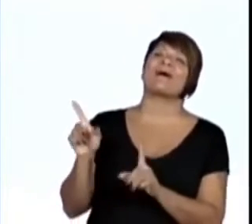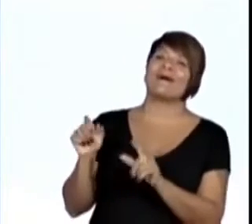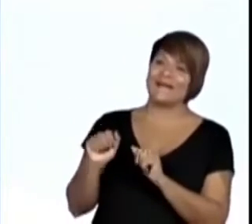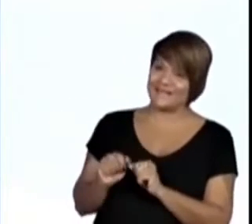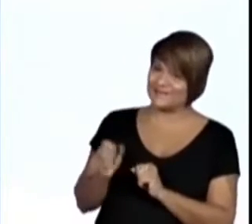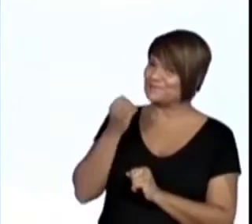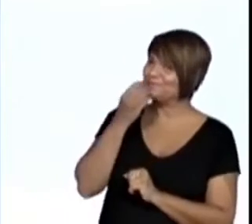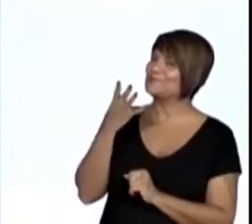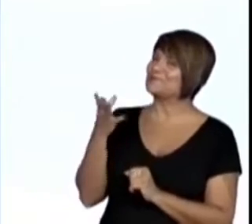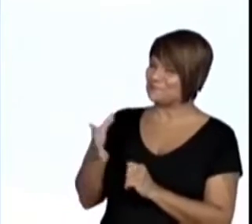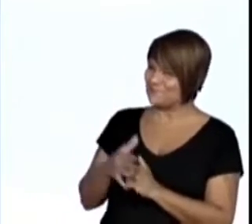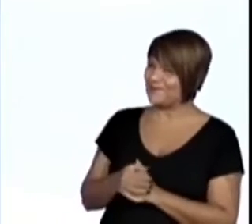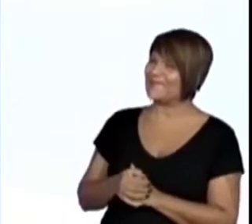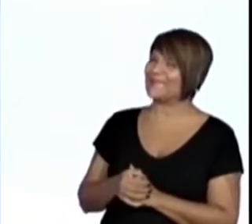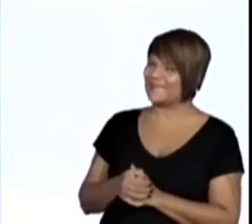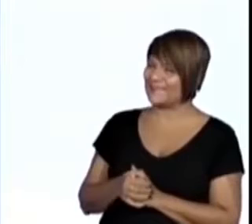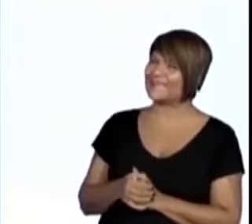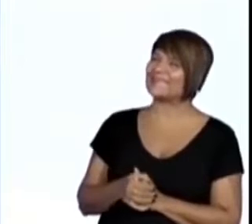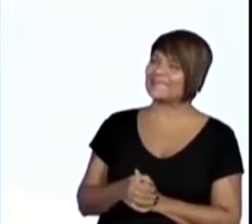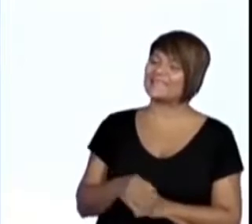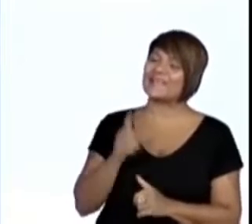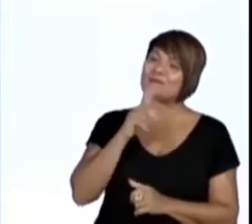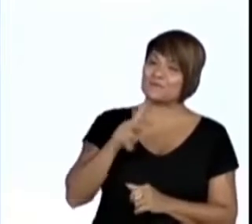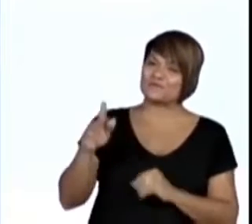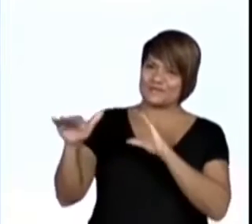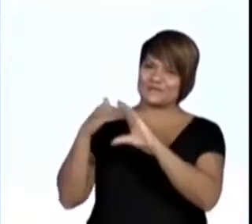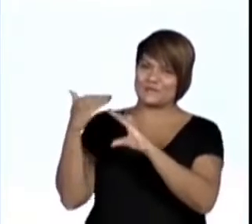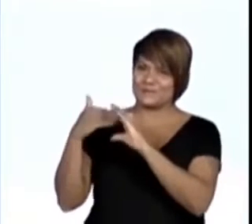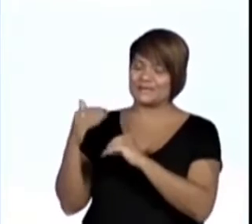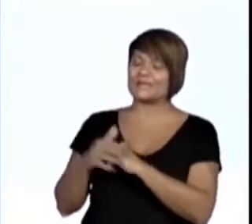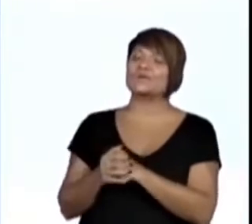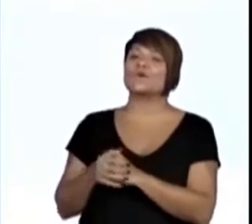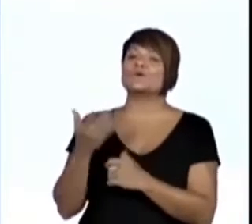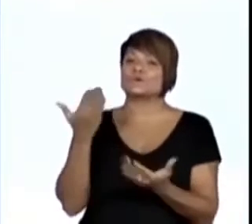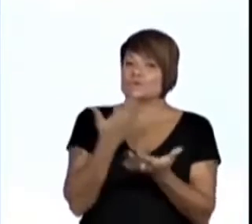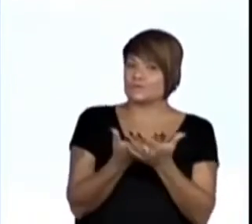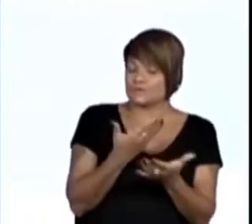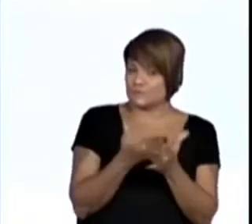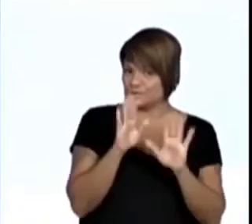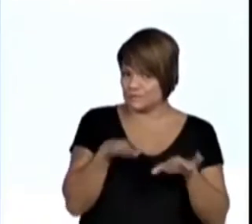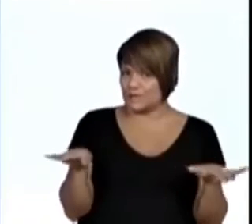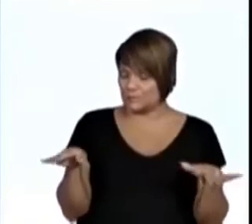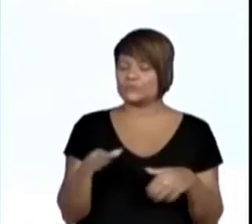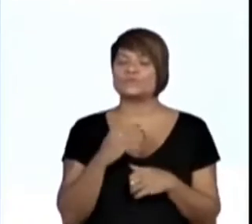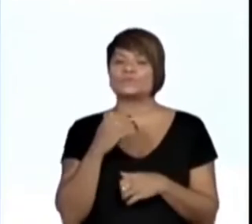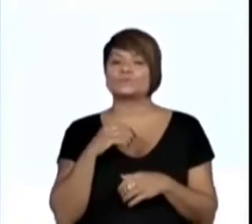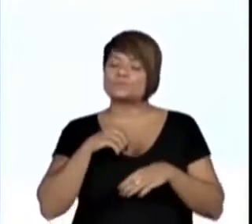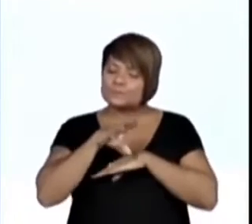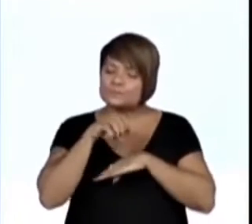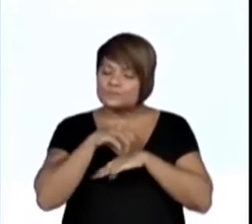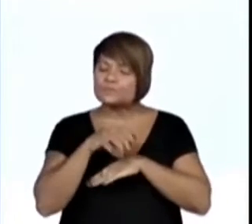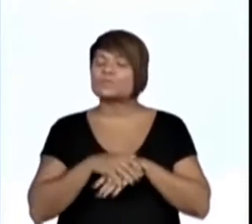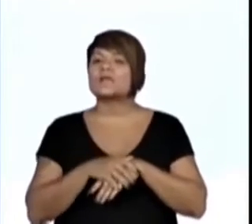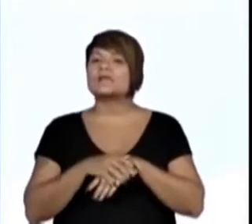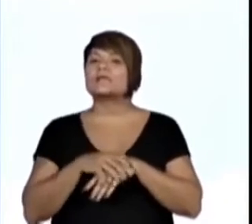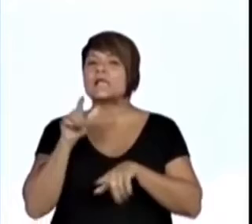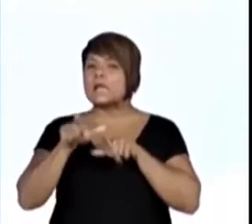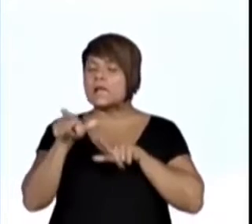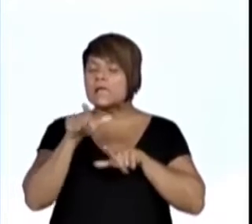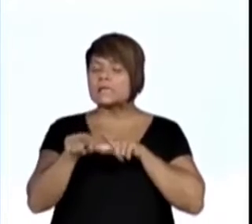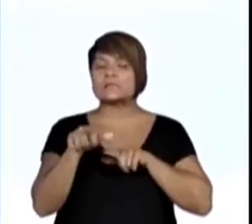Ah, muito bem. As pros estão dizendo aqui que os estudantes falaram que essas letrinhas aí em